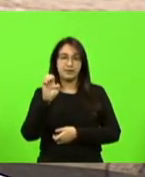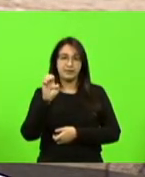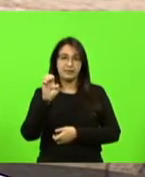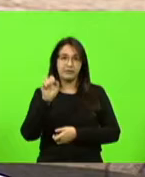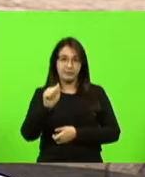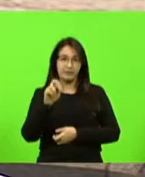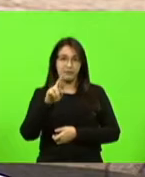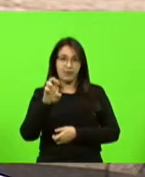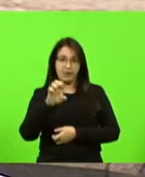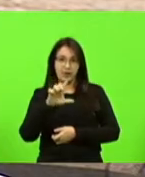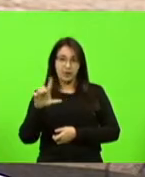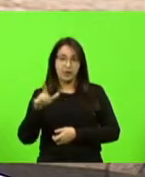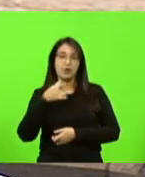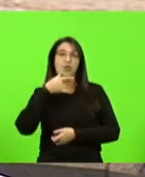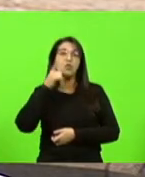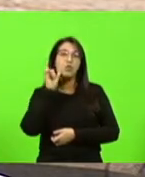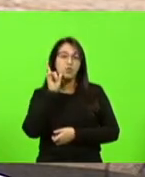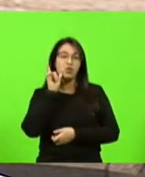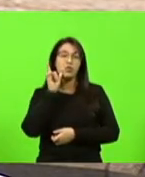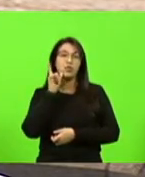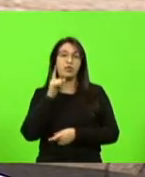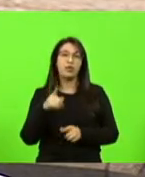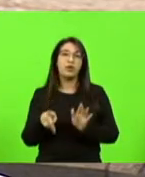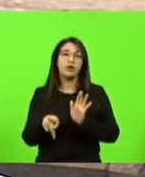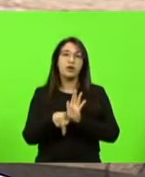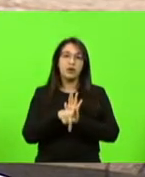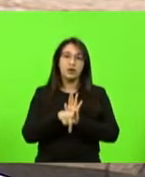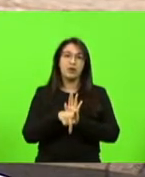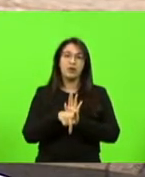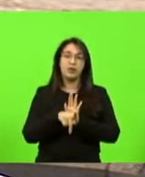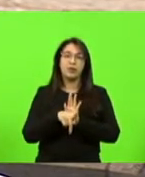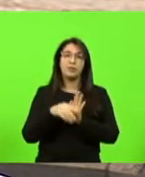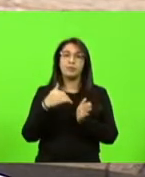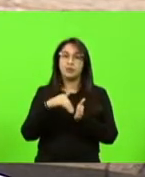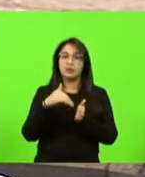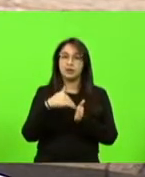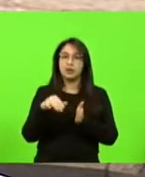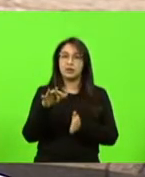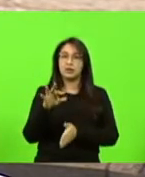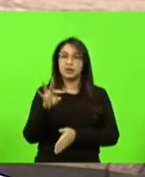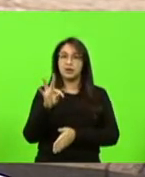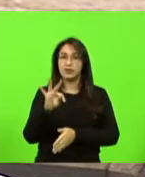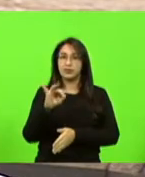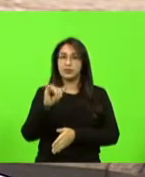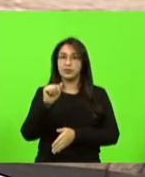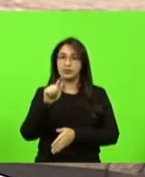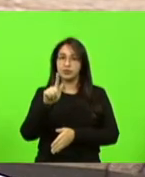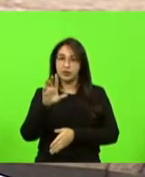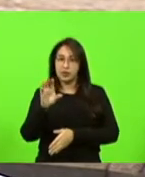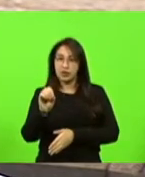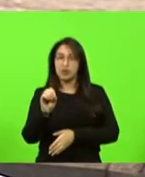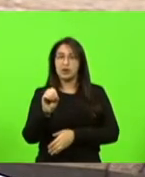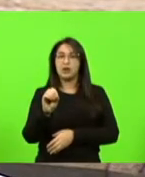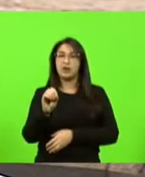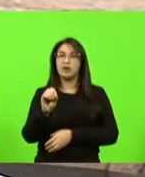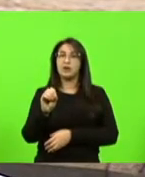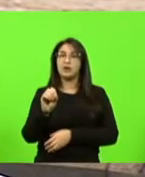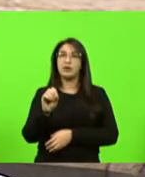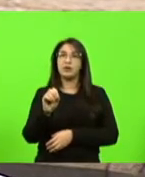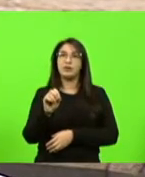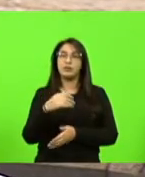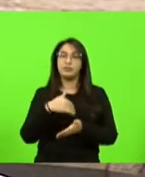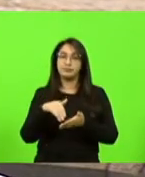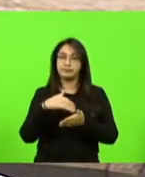com o prefeito Beto Passos, de Canoinhas, e o secretário Tiago Vieira, da Secretaria de